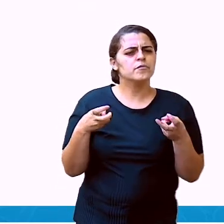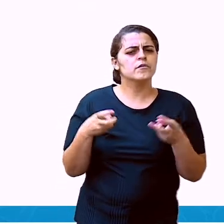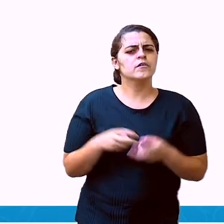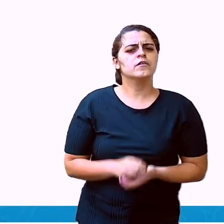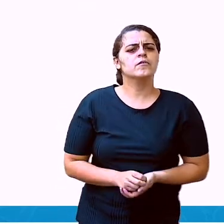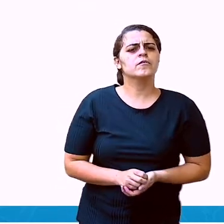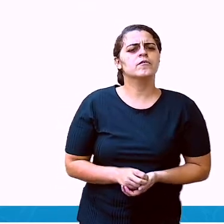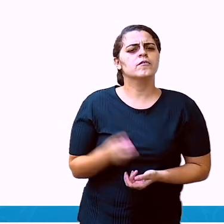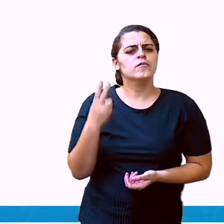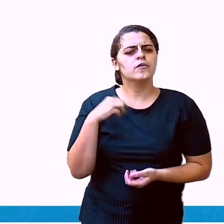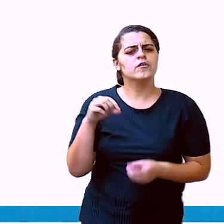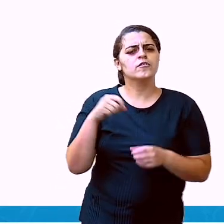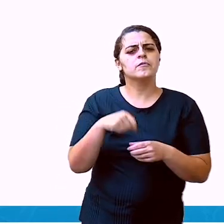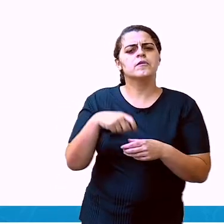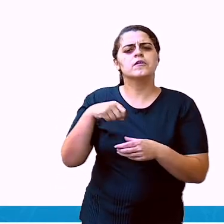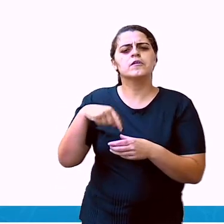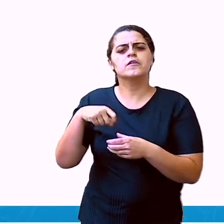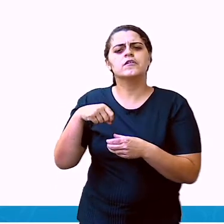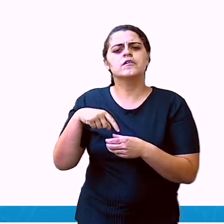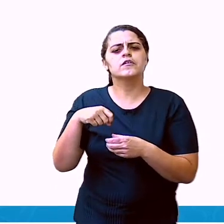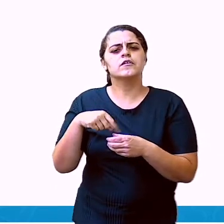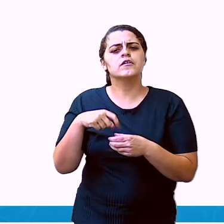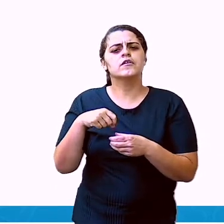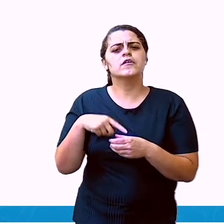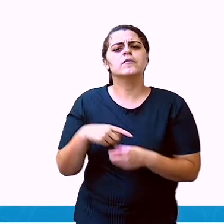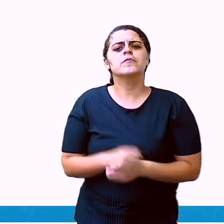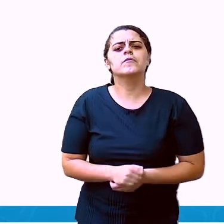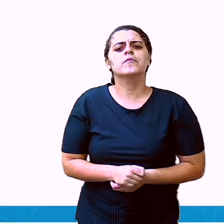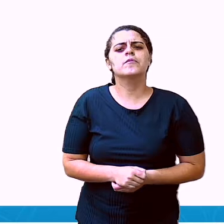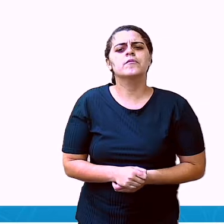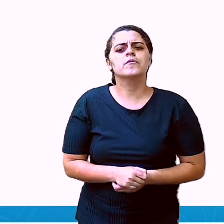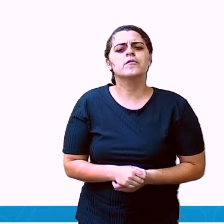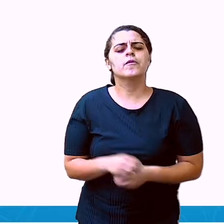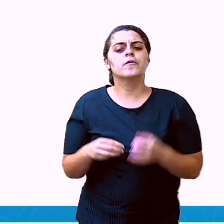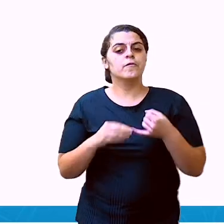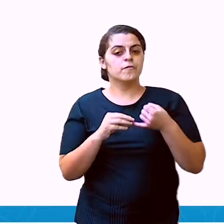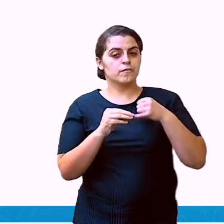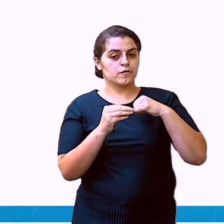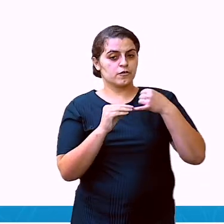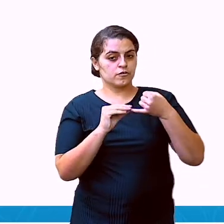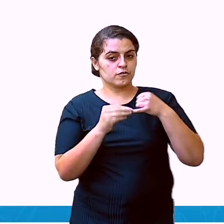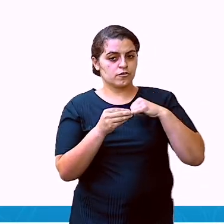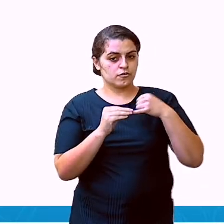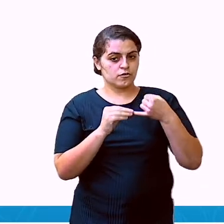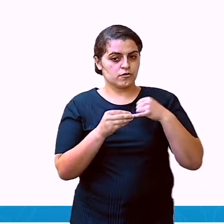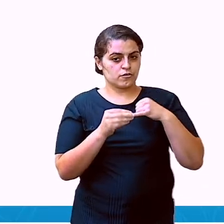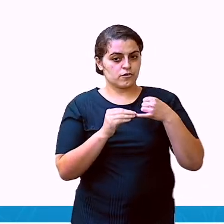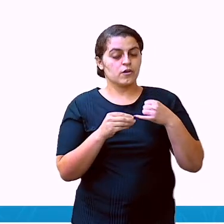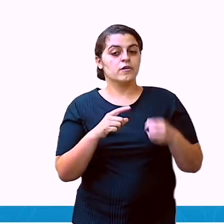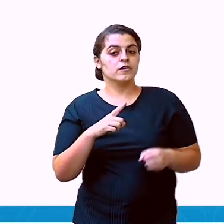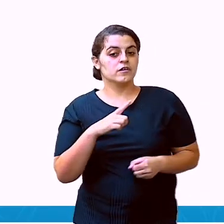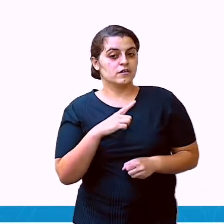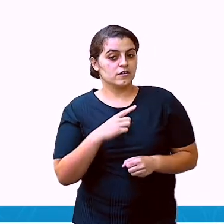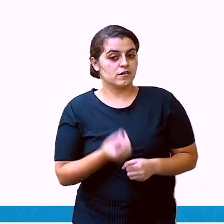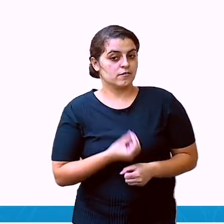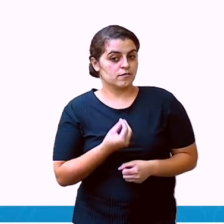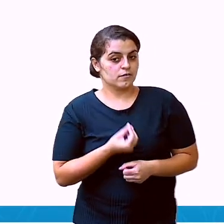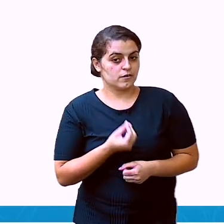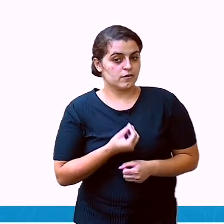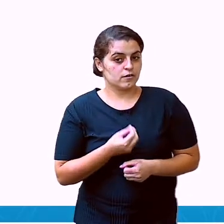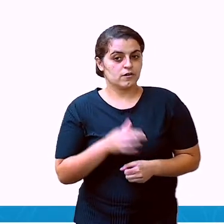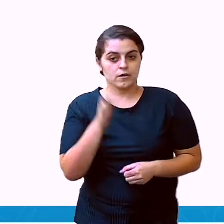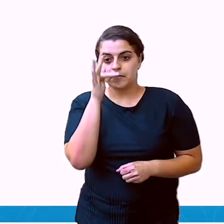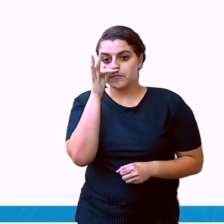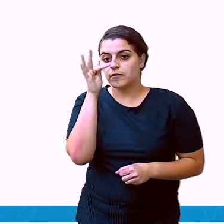observe, nós plantamos aqui no estúdio o feijão, que é o componente vivo, que